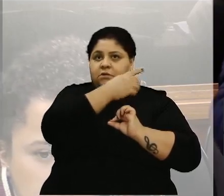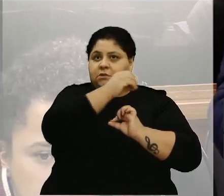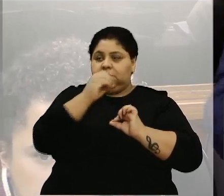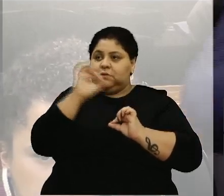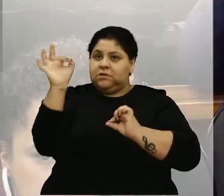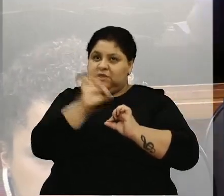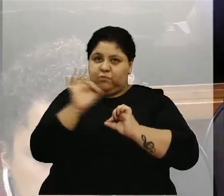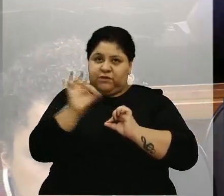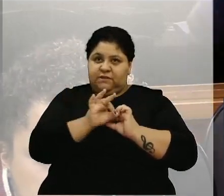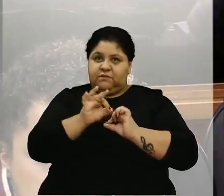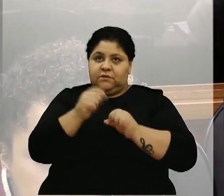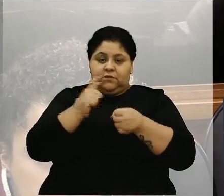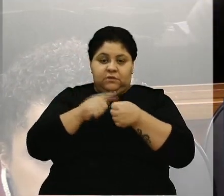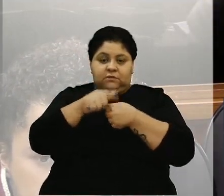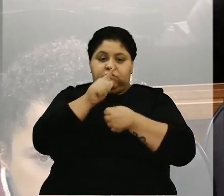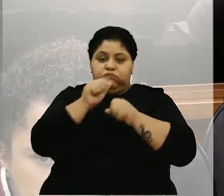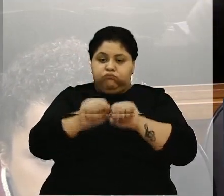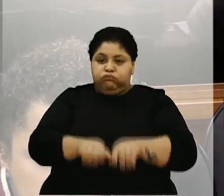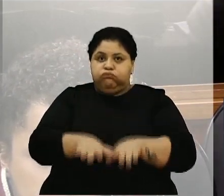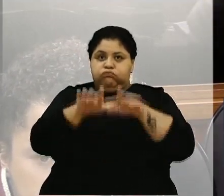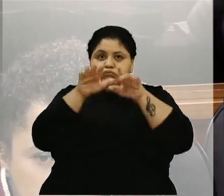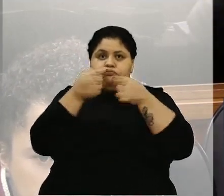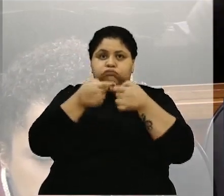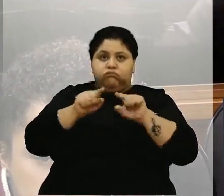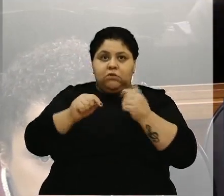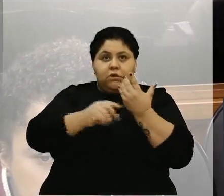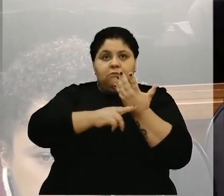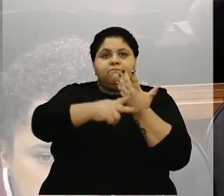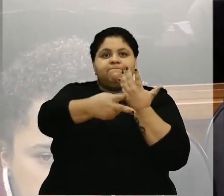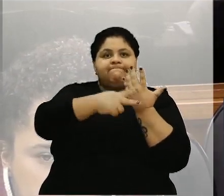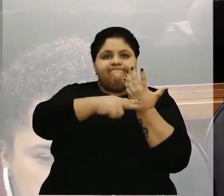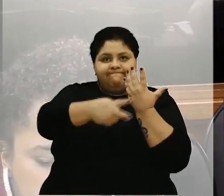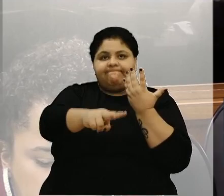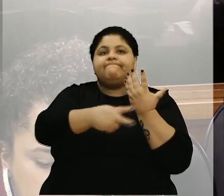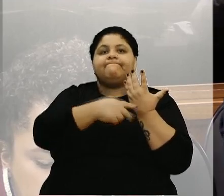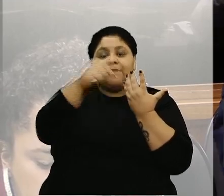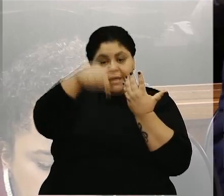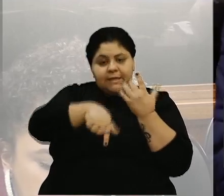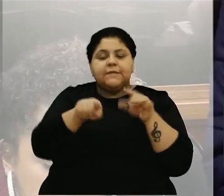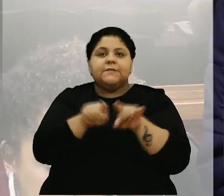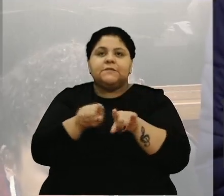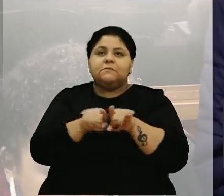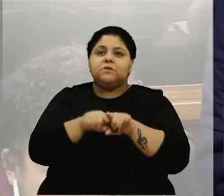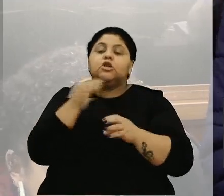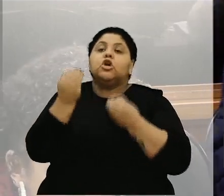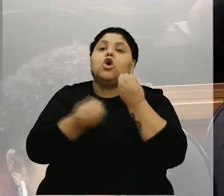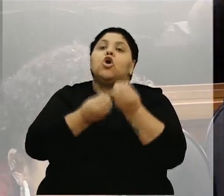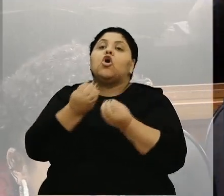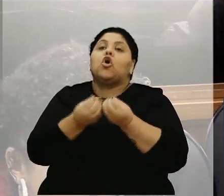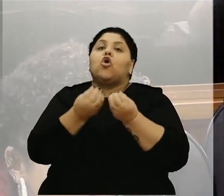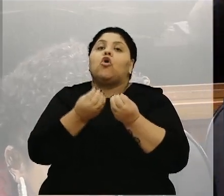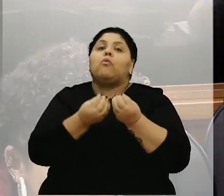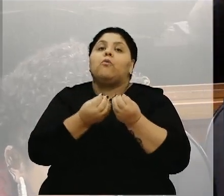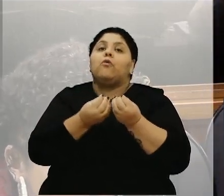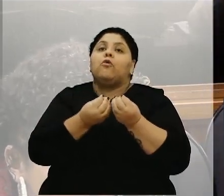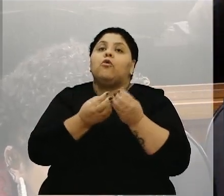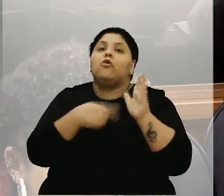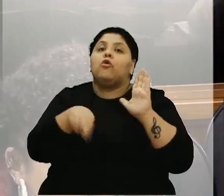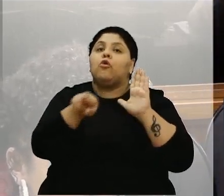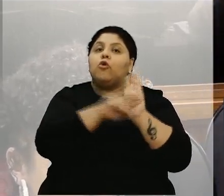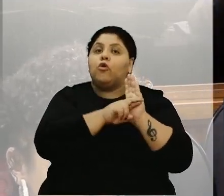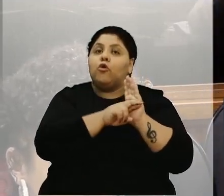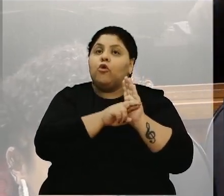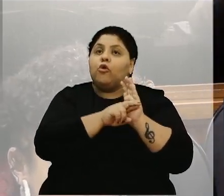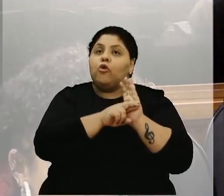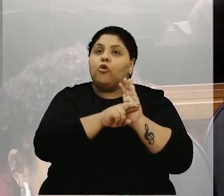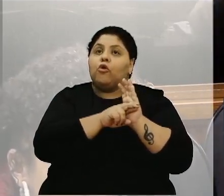cidade alagada, mas as consequências elas vão estar aqui direta ou indiretamente. E como é que a gente resolve isso no